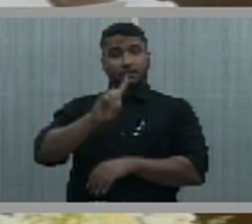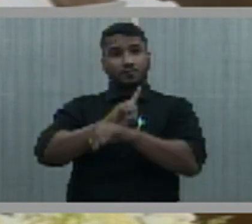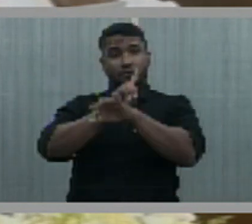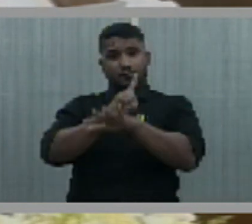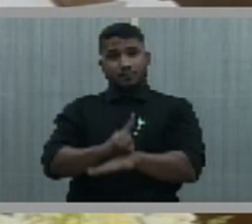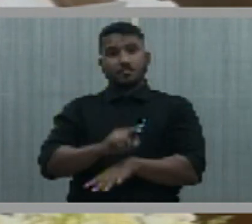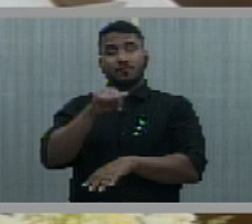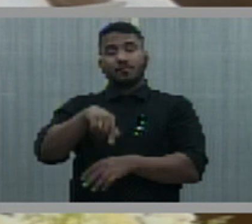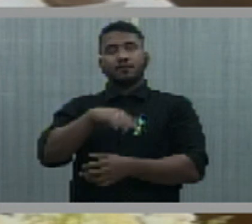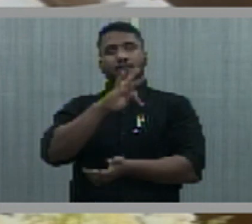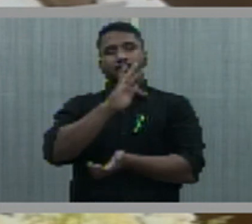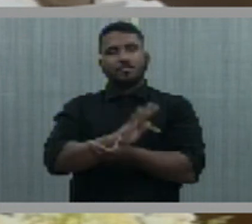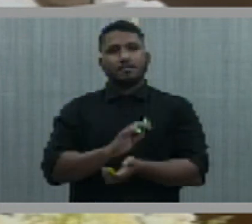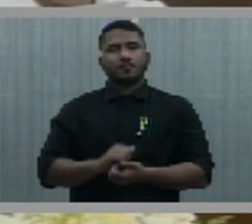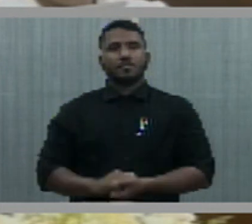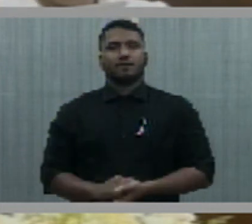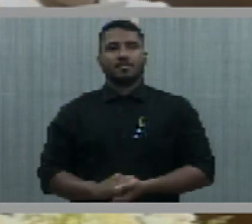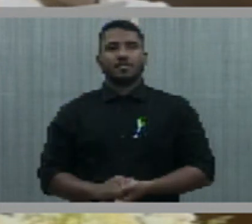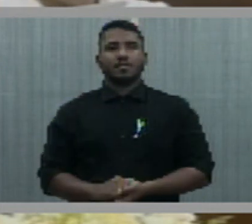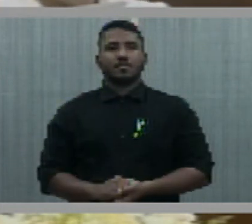Teresina.